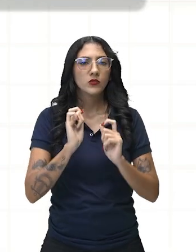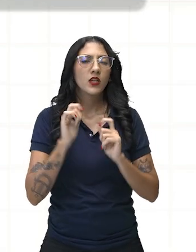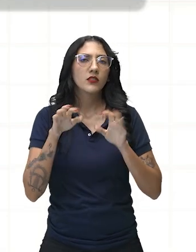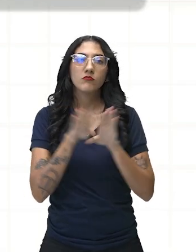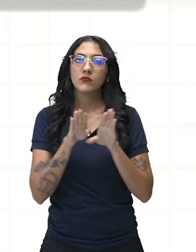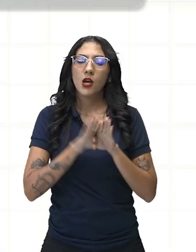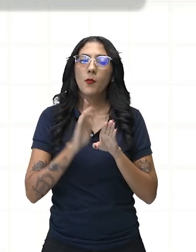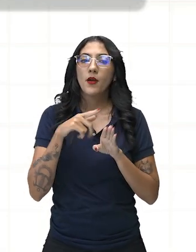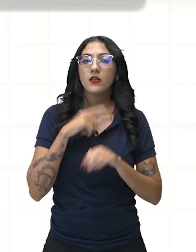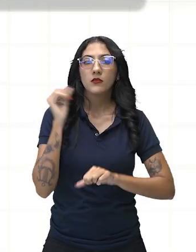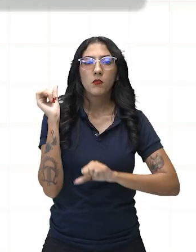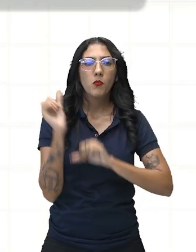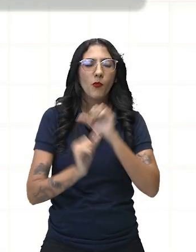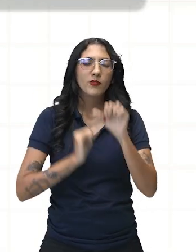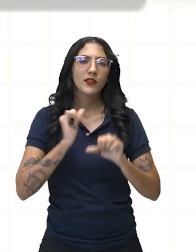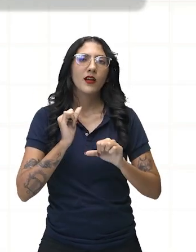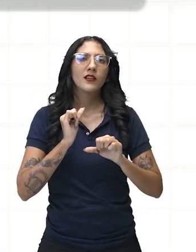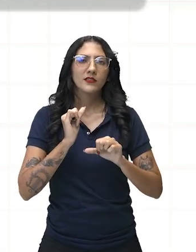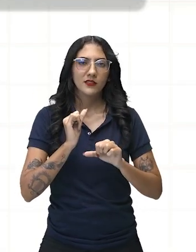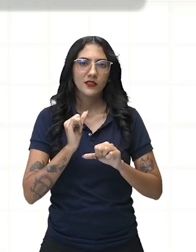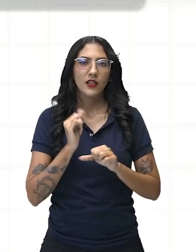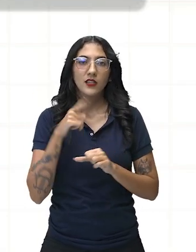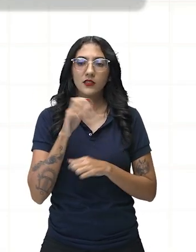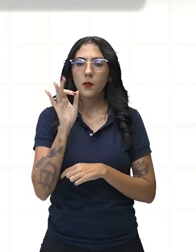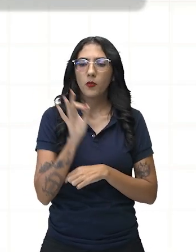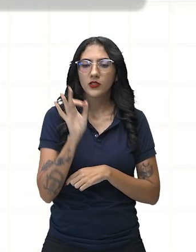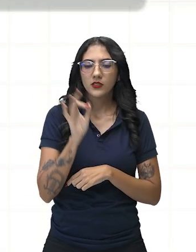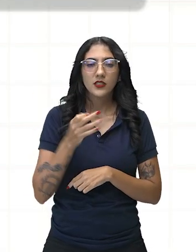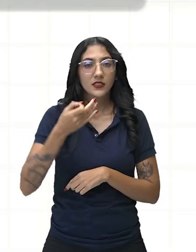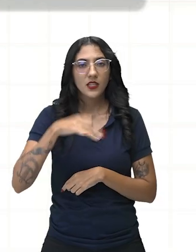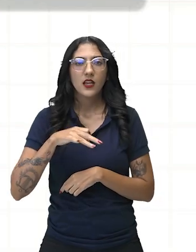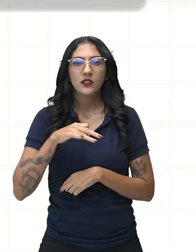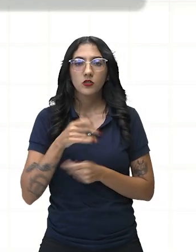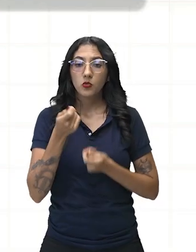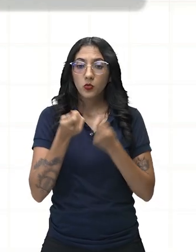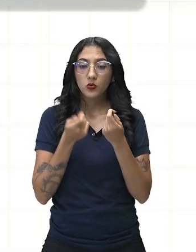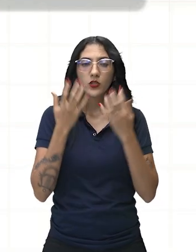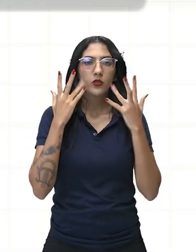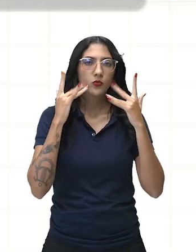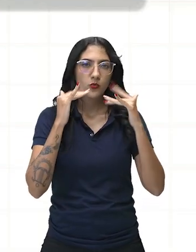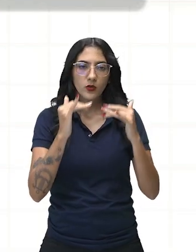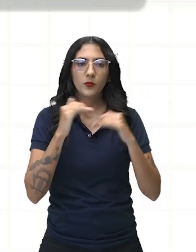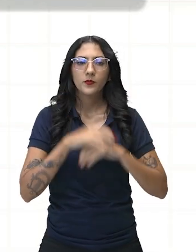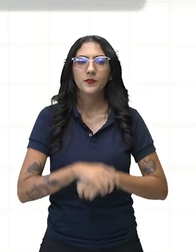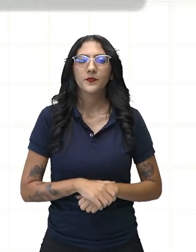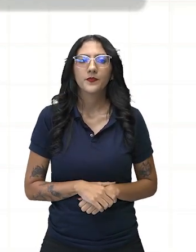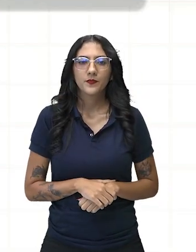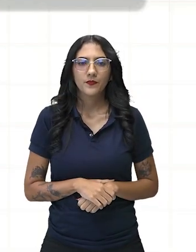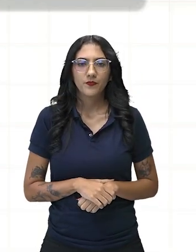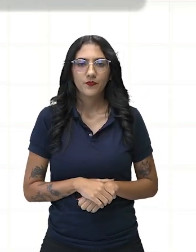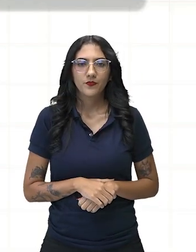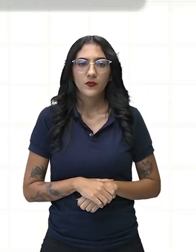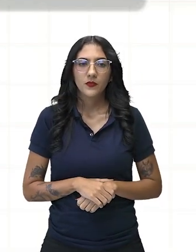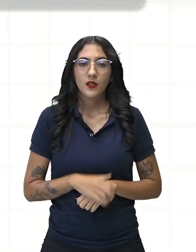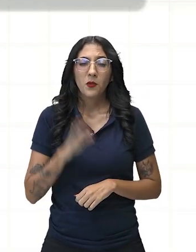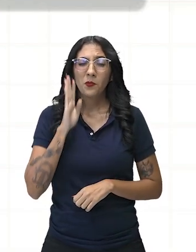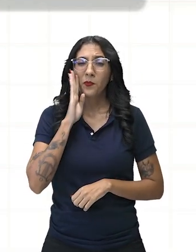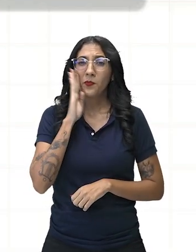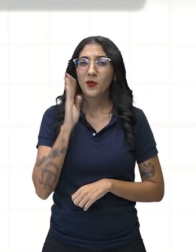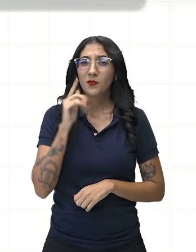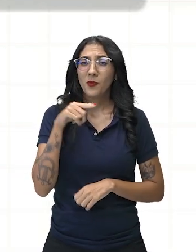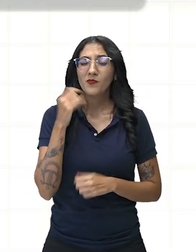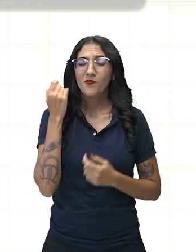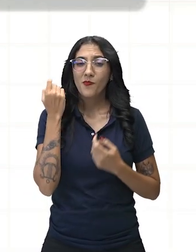partir dessa mudança no padrão climático do nosso planeta. Um dos efeitos mais preocupantes